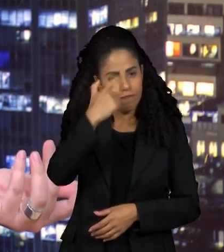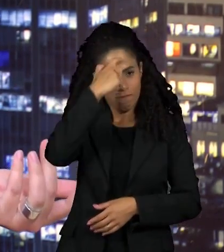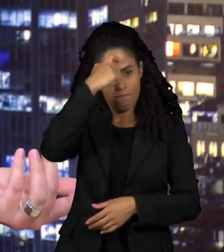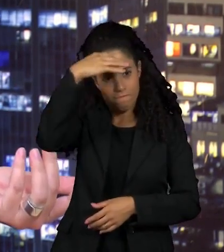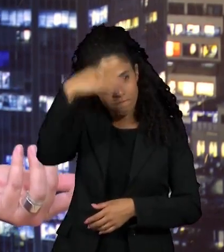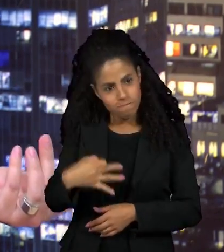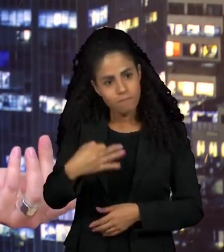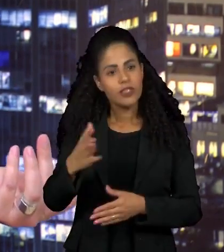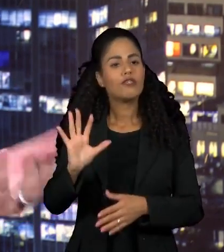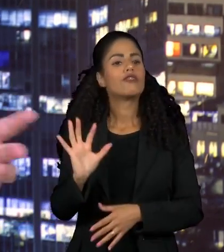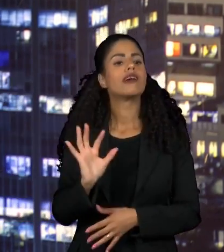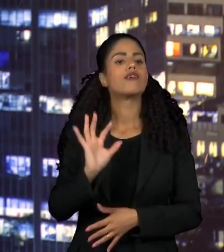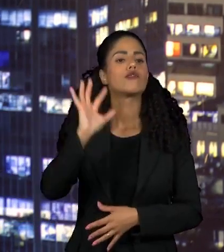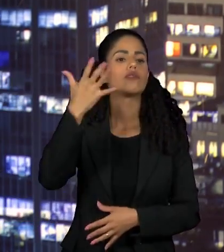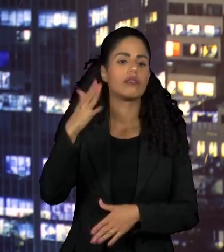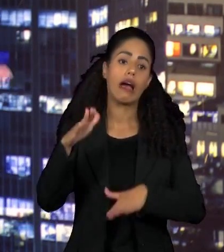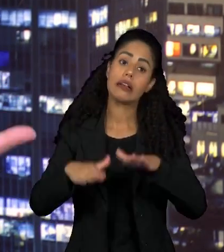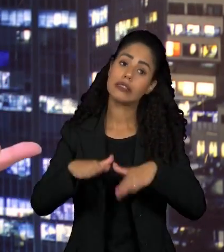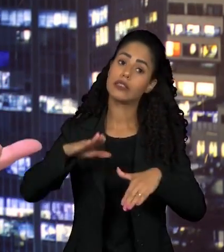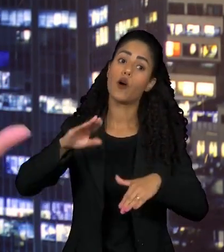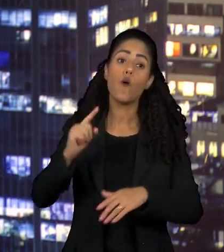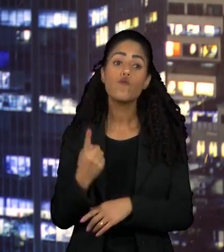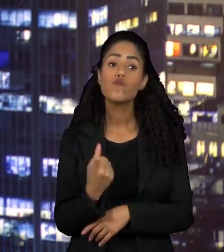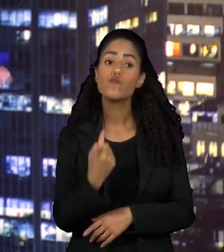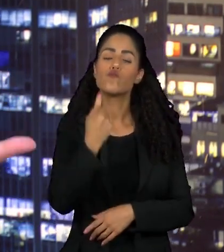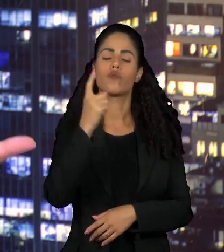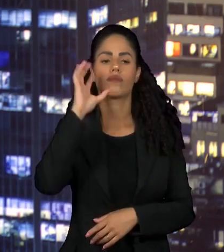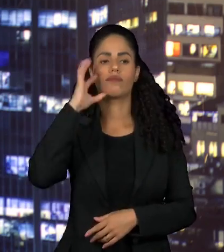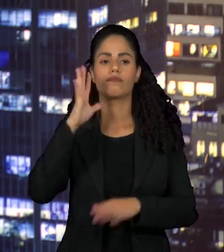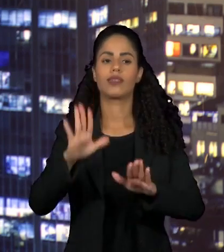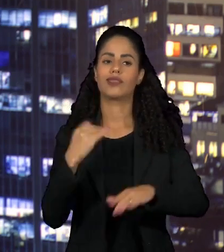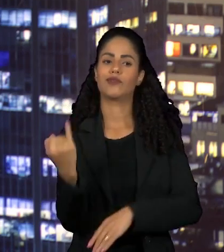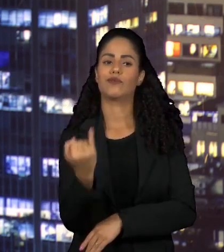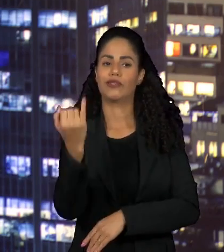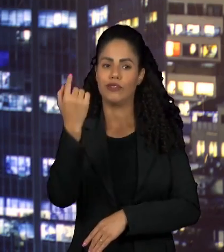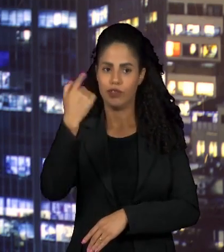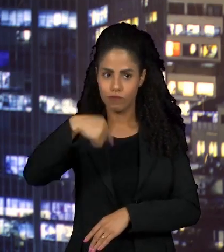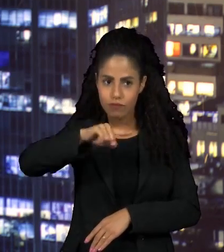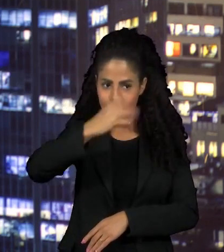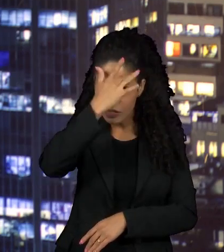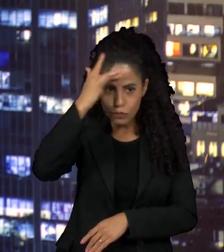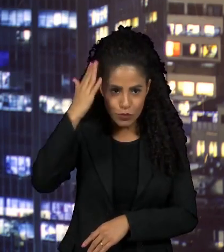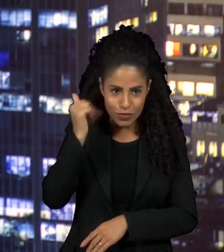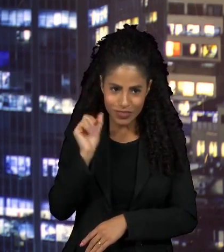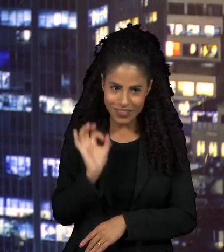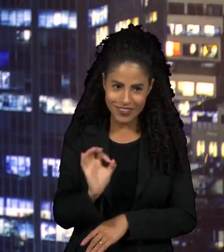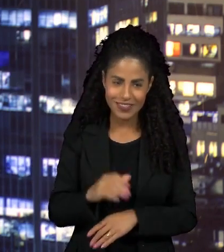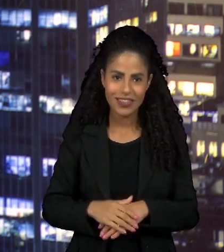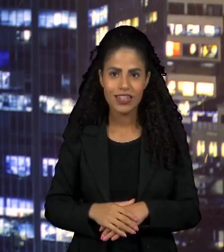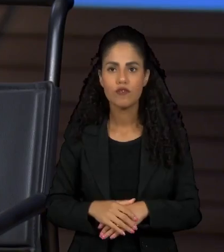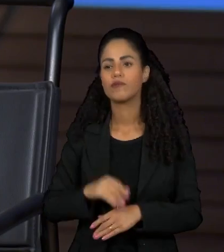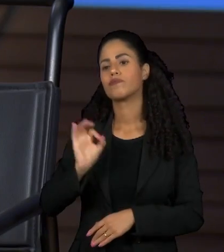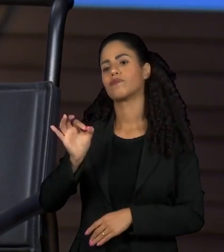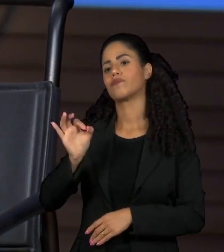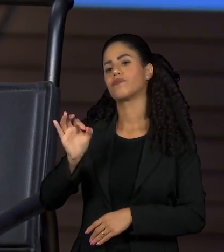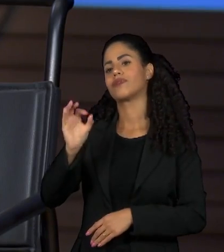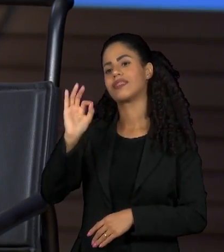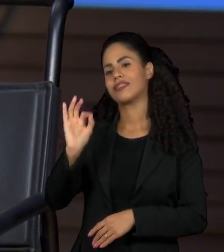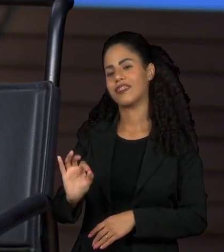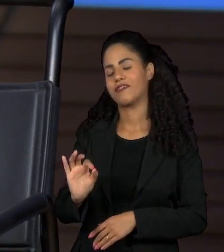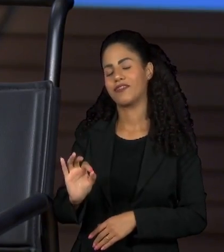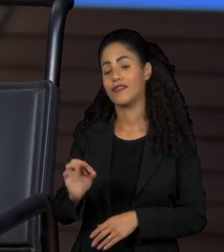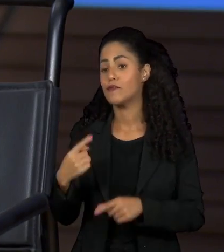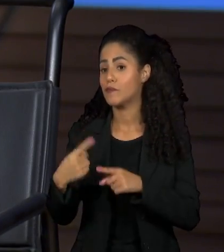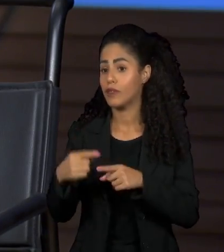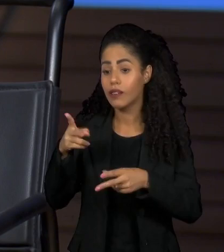está acontecendo. Embora não seja a única solução, é muito importante ter a consciência da reciclagem, não é? Com certeza. A gente vê